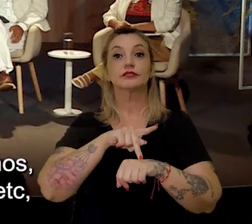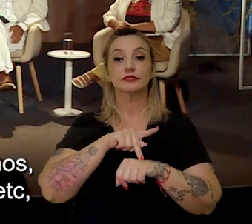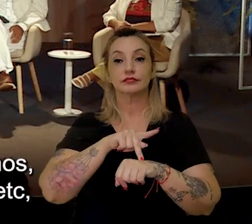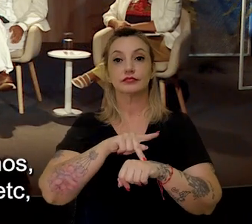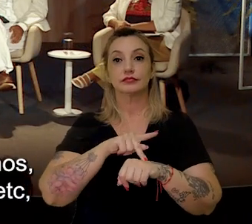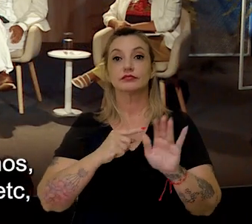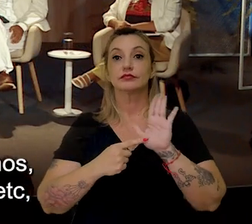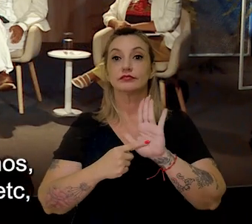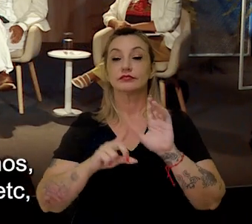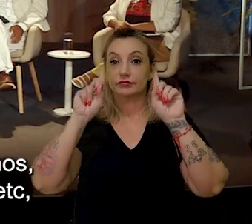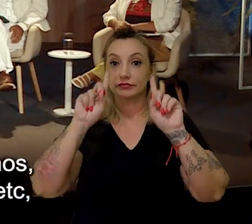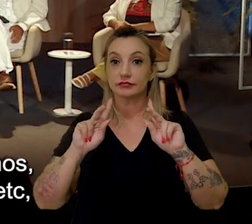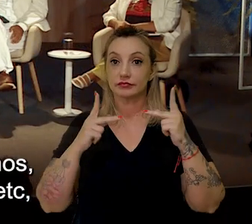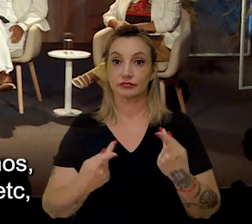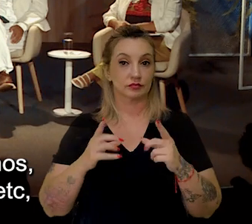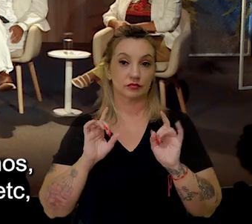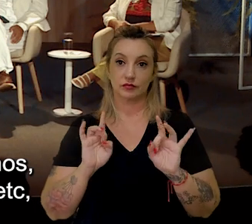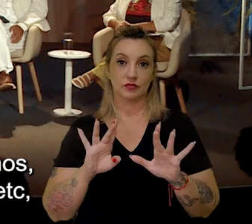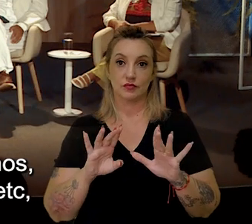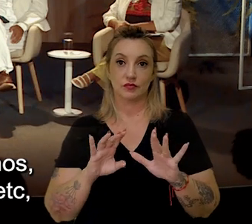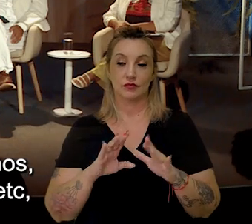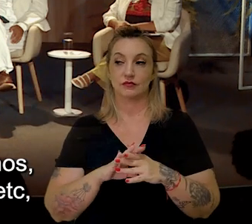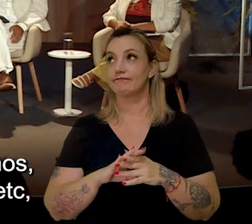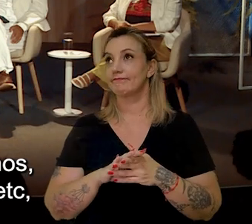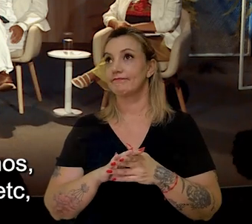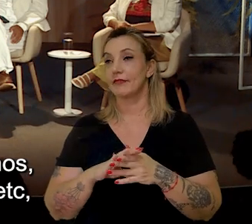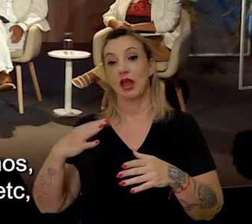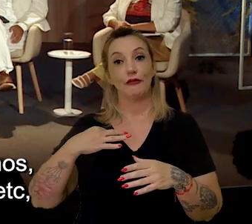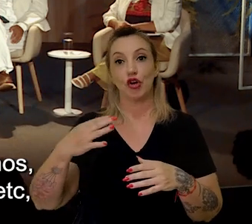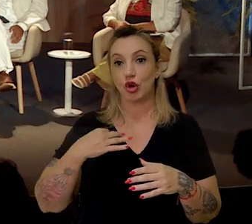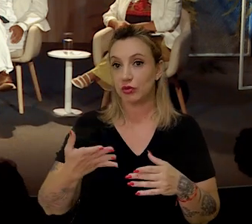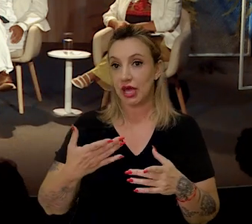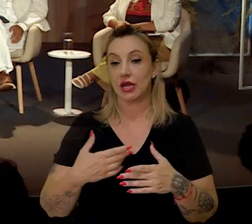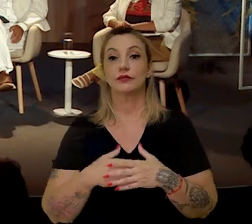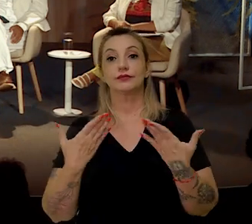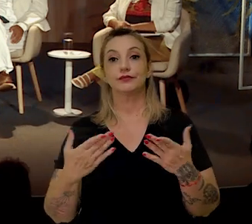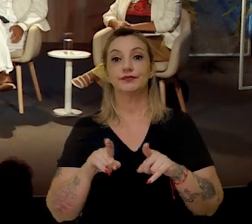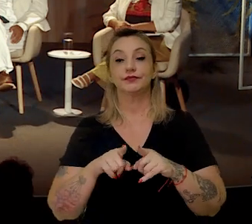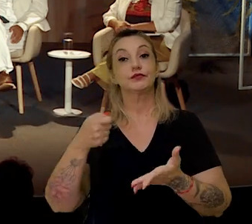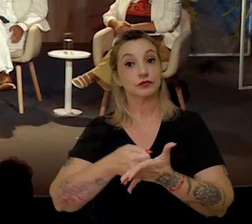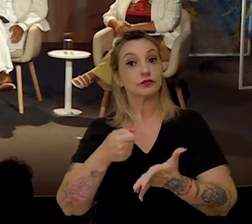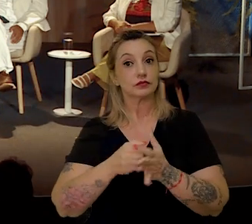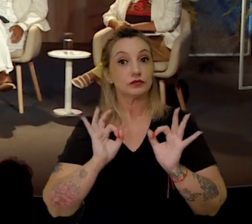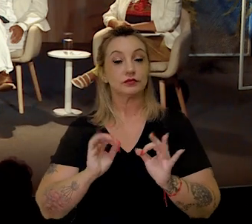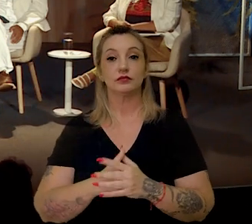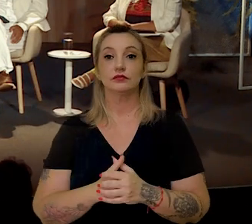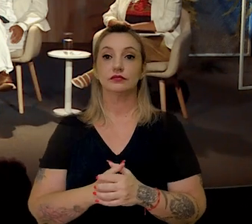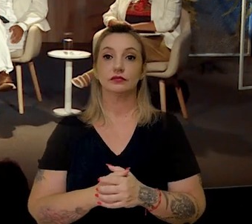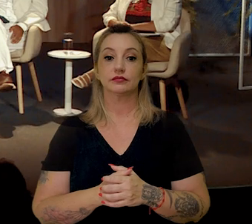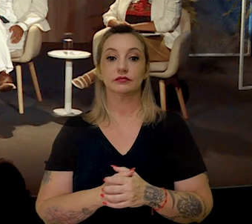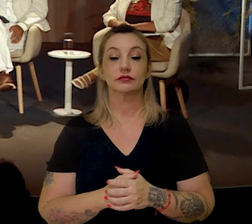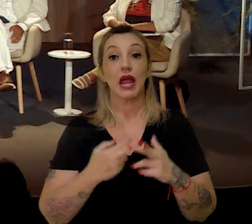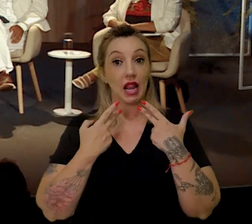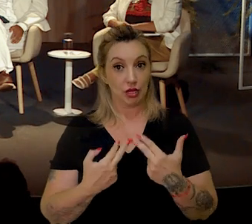trazem a questão de direitos humanos não mais como um aspecto voluntário etc mas sim como uma obrigação e vem muito